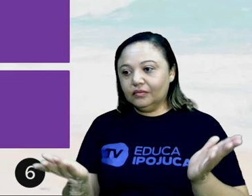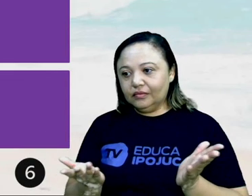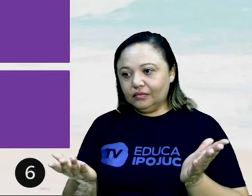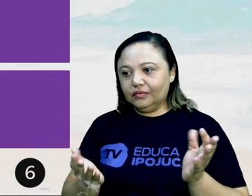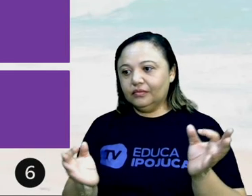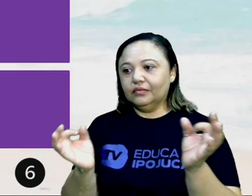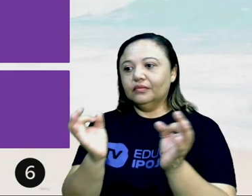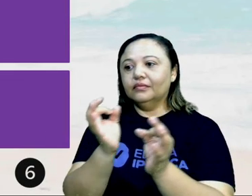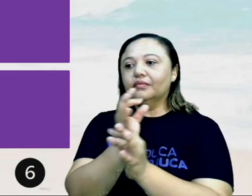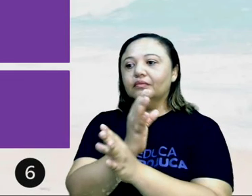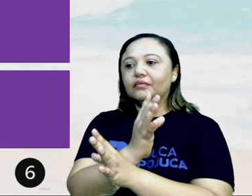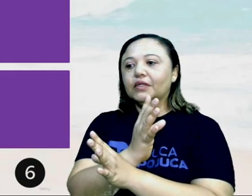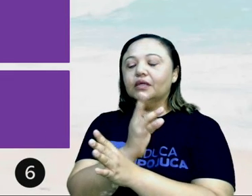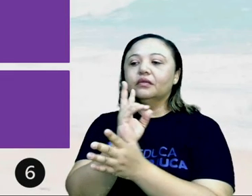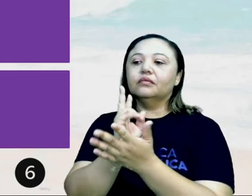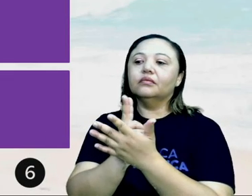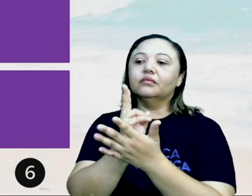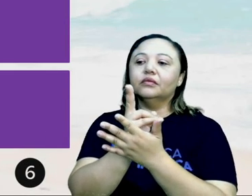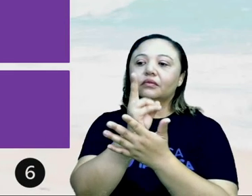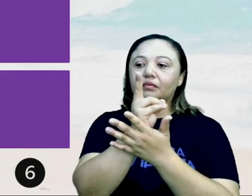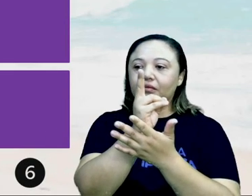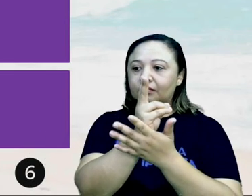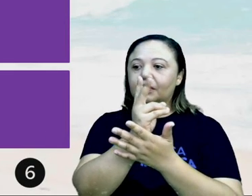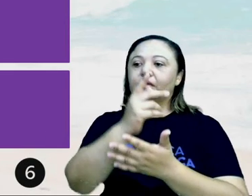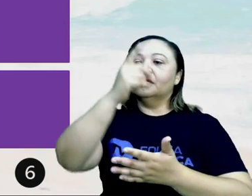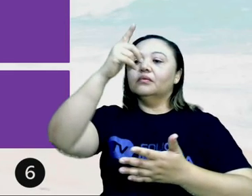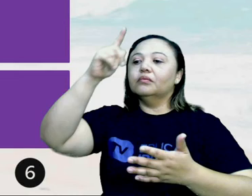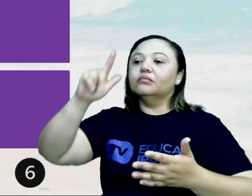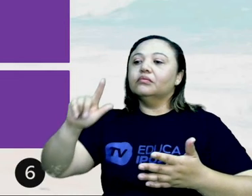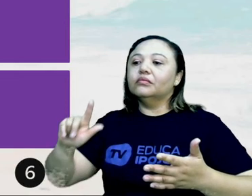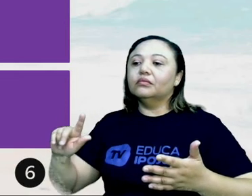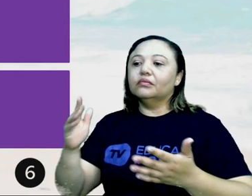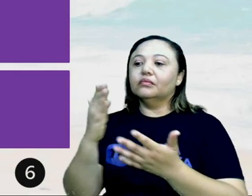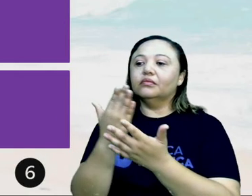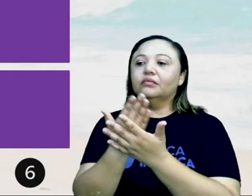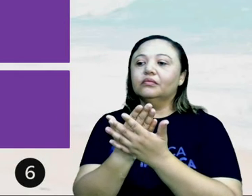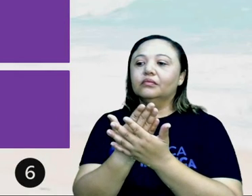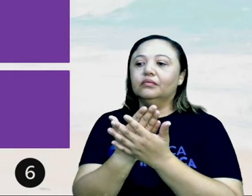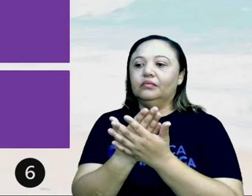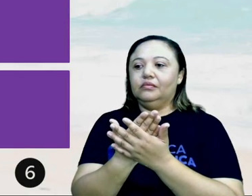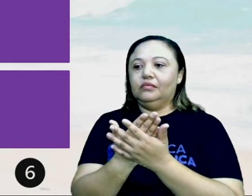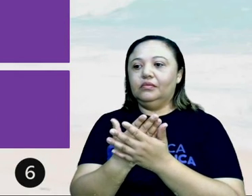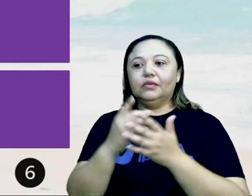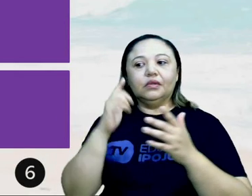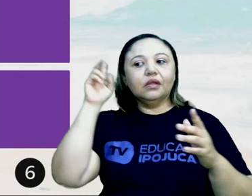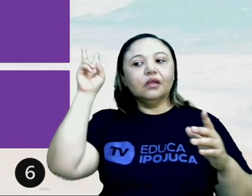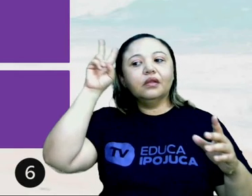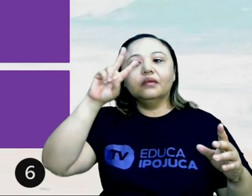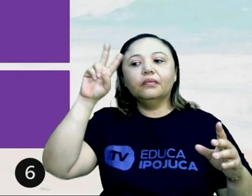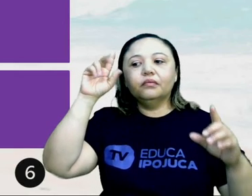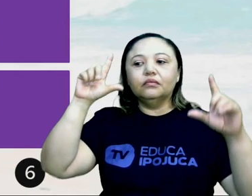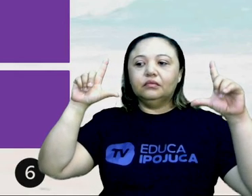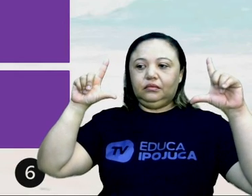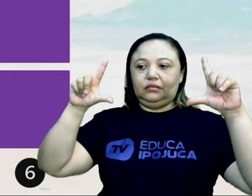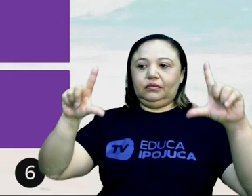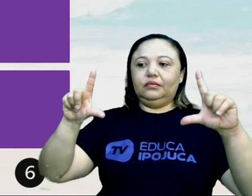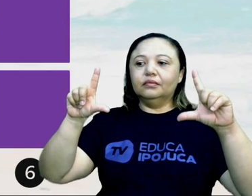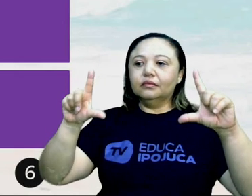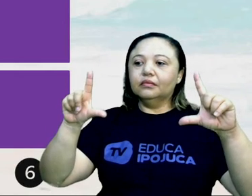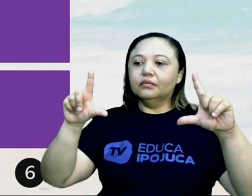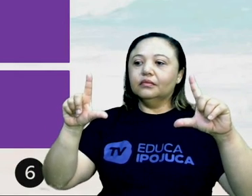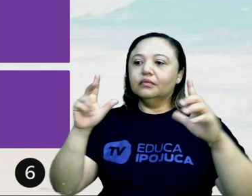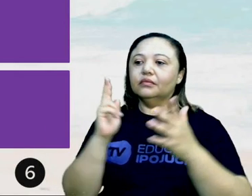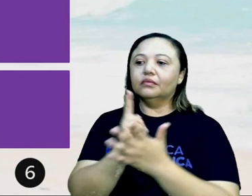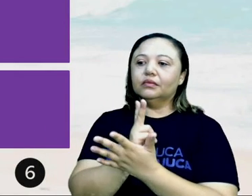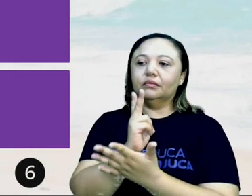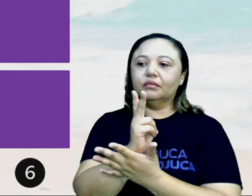está encerrando, a gente vai continuar na próxima. Então, lembra dessa tela onde a gente está e na próxima aula a gente continua, mas não